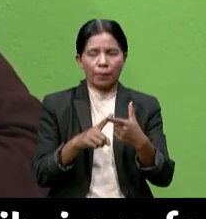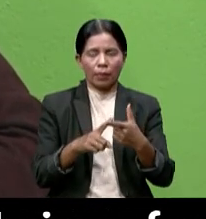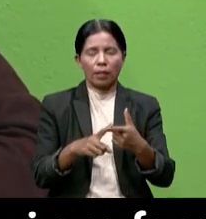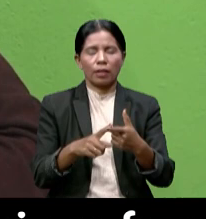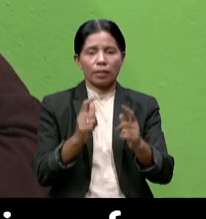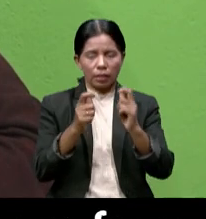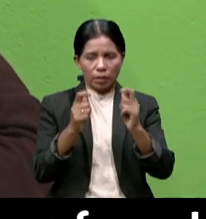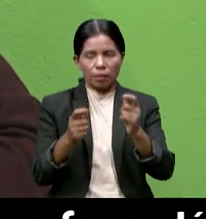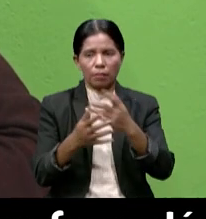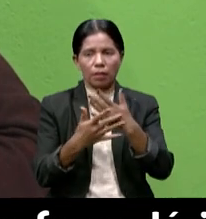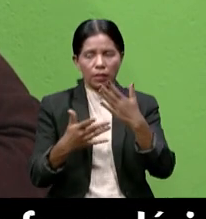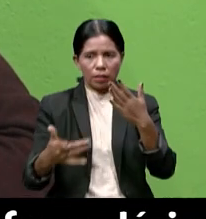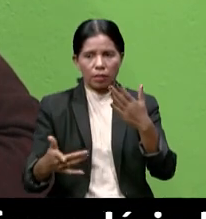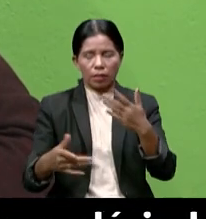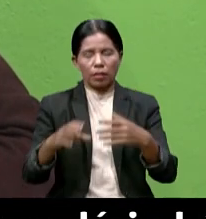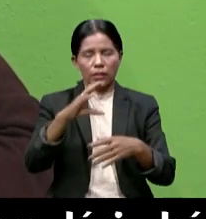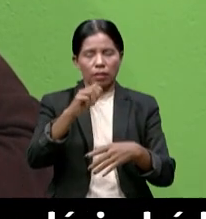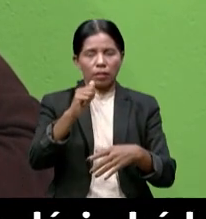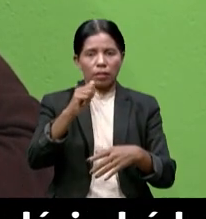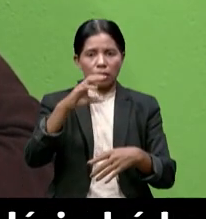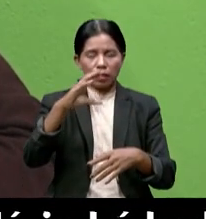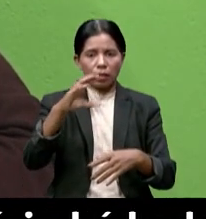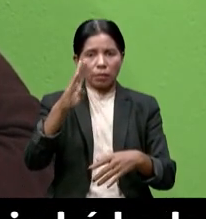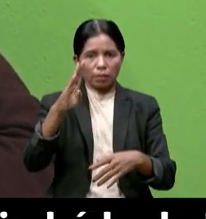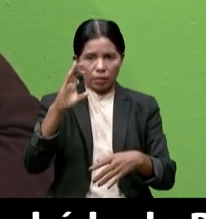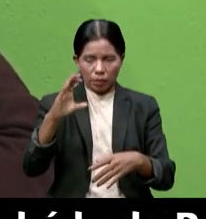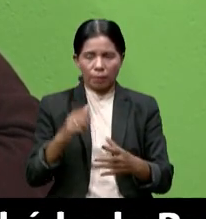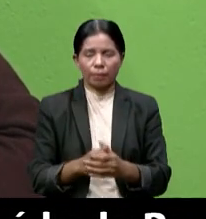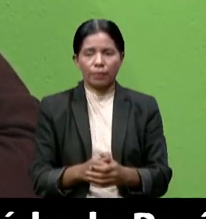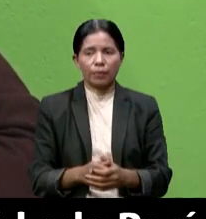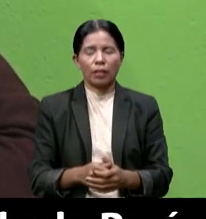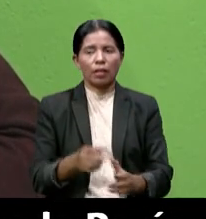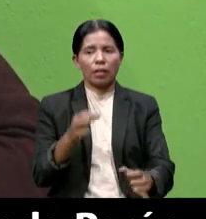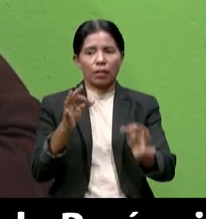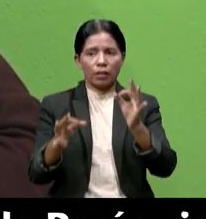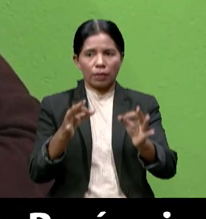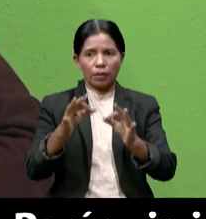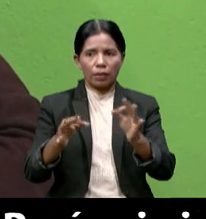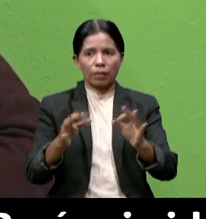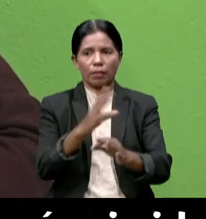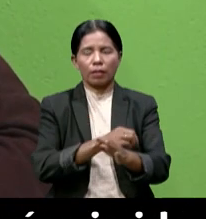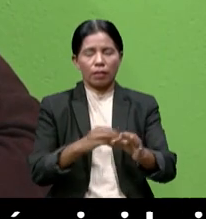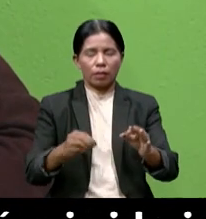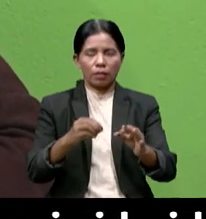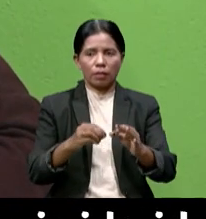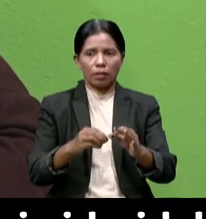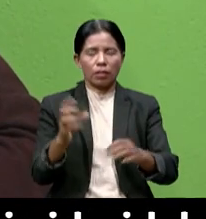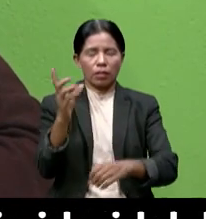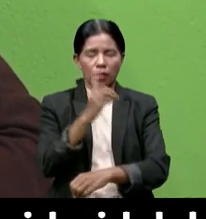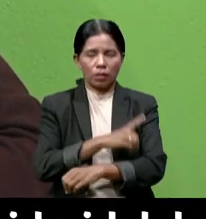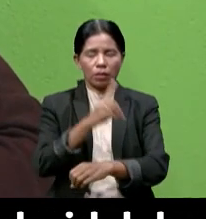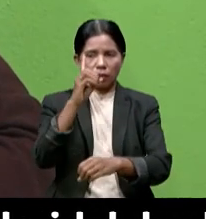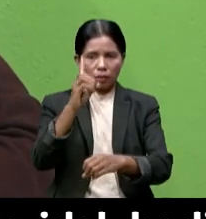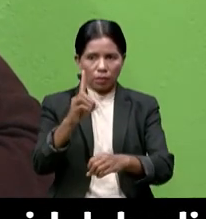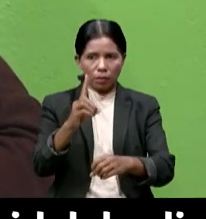CBC, Complete Blood Count, nebe lao dia que lá. Quando só que minha demanda tem que loronida por